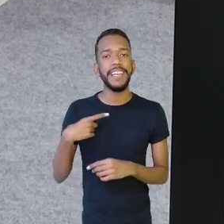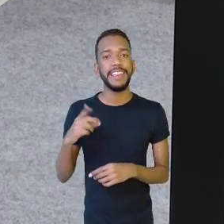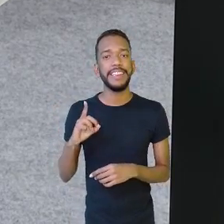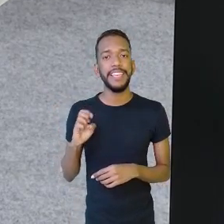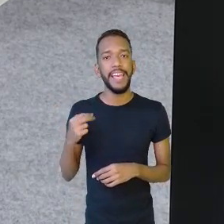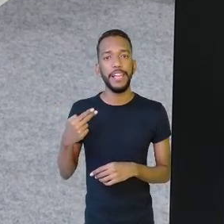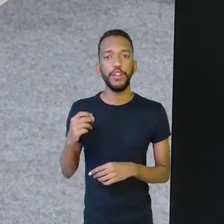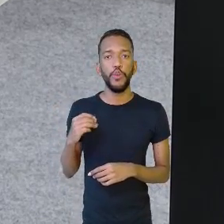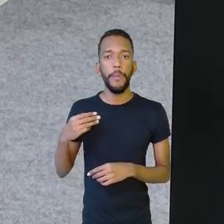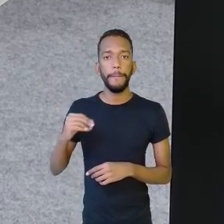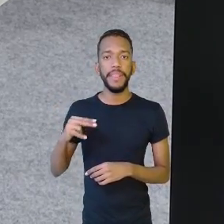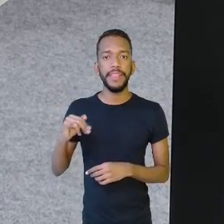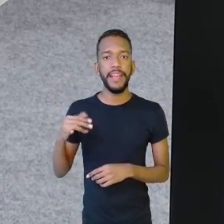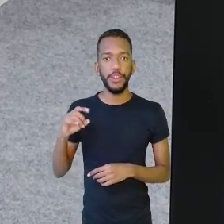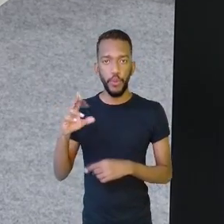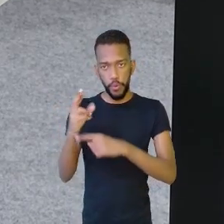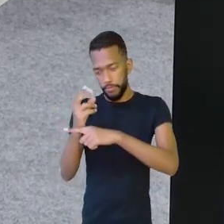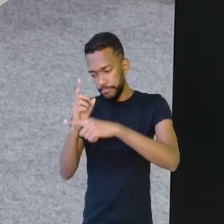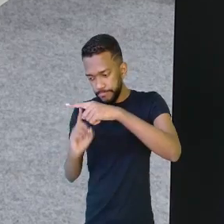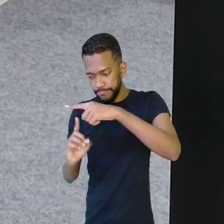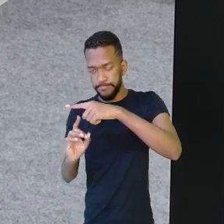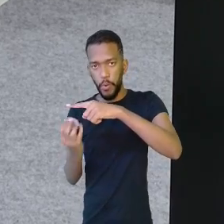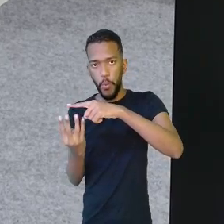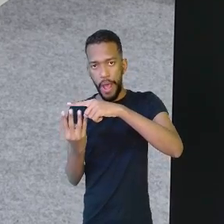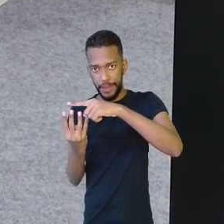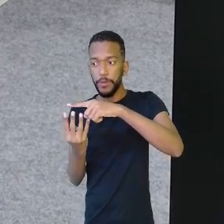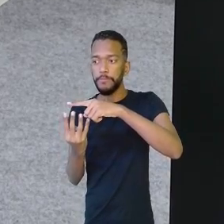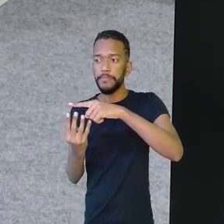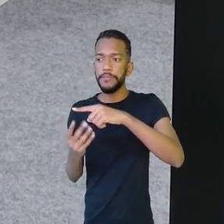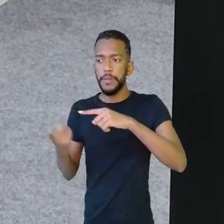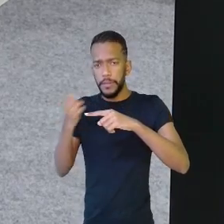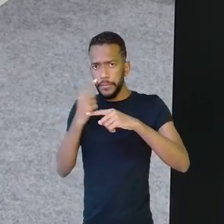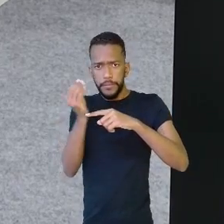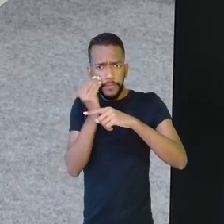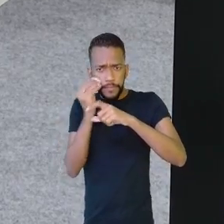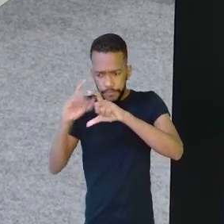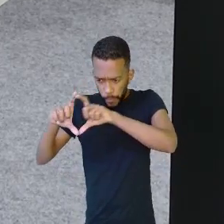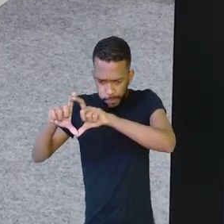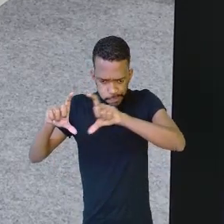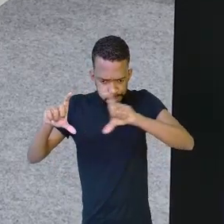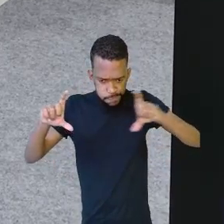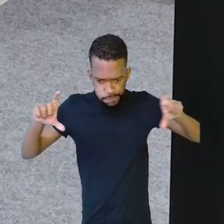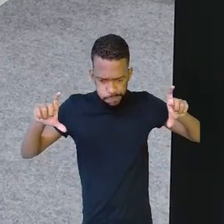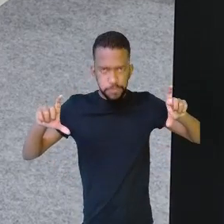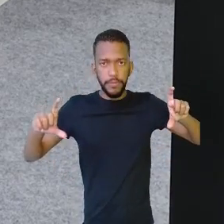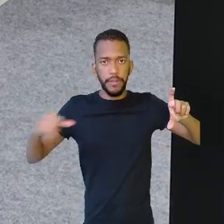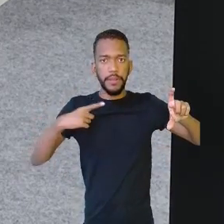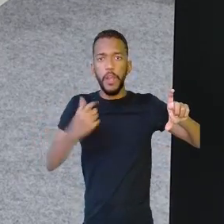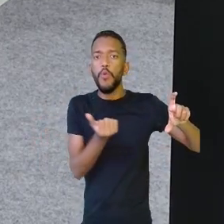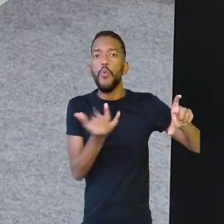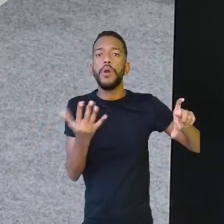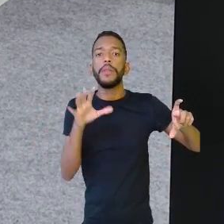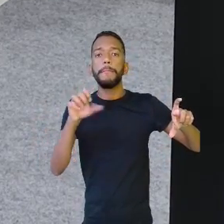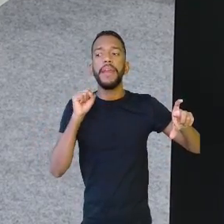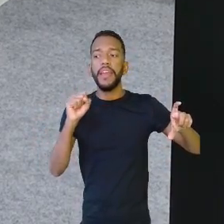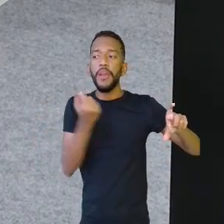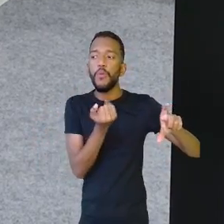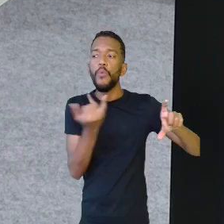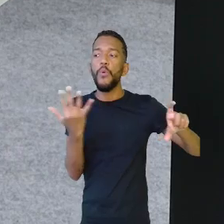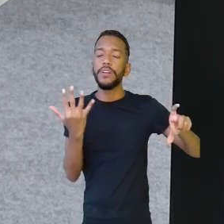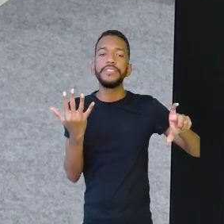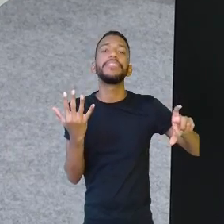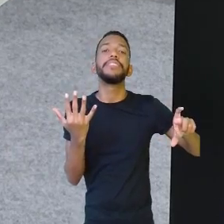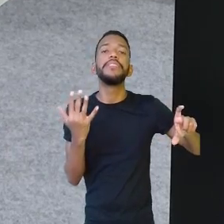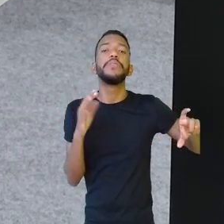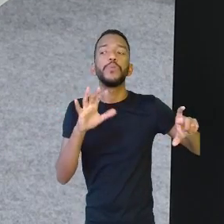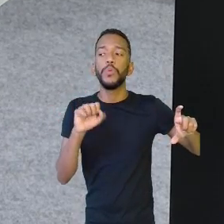denominador. Observando ainda esta barrinha, este meu inteiro, eu peguei quantas partes que está